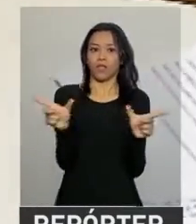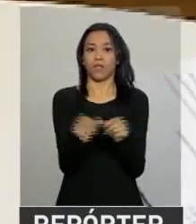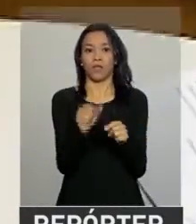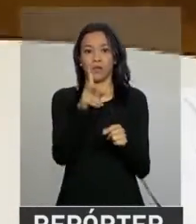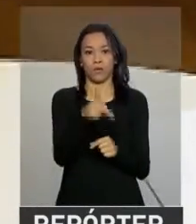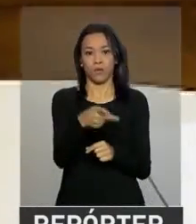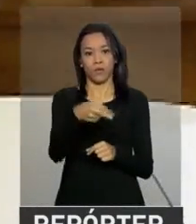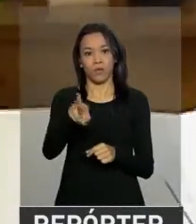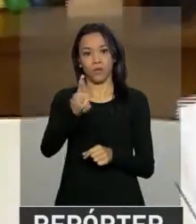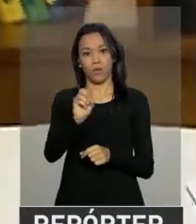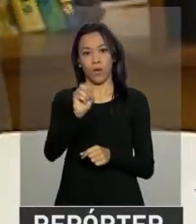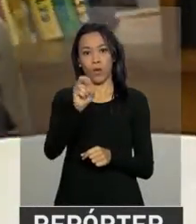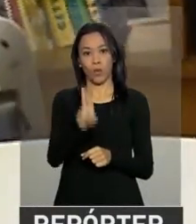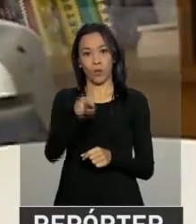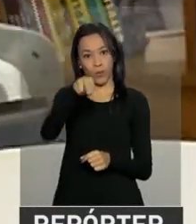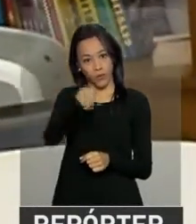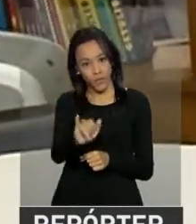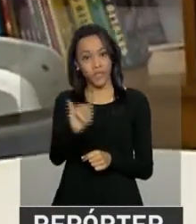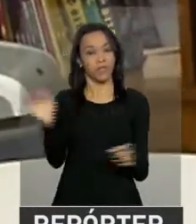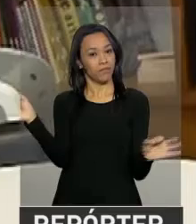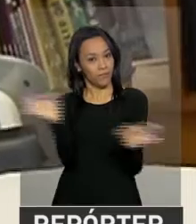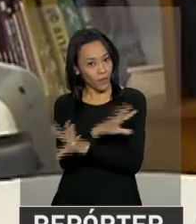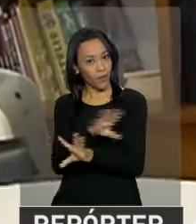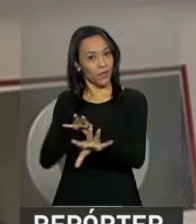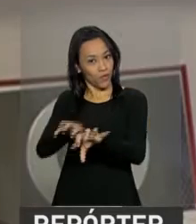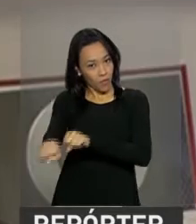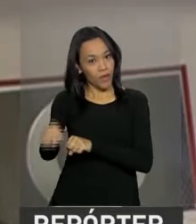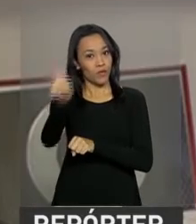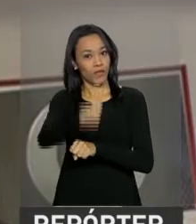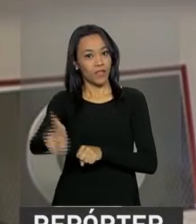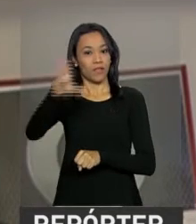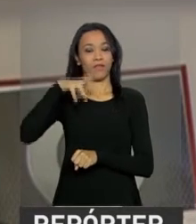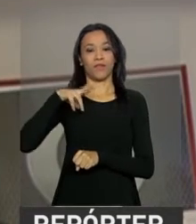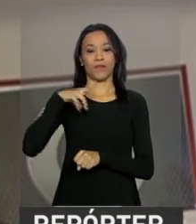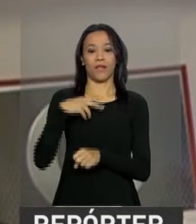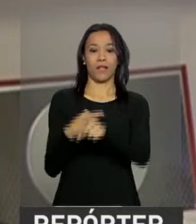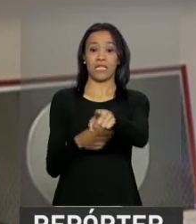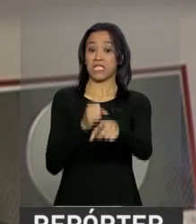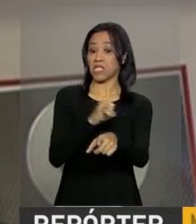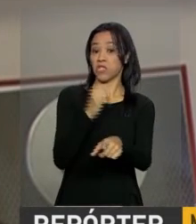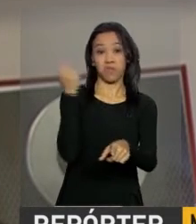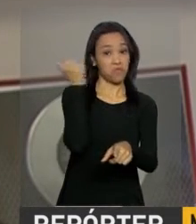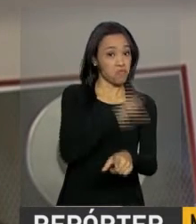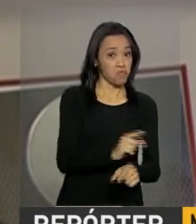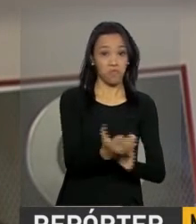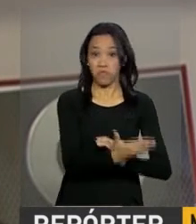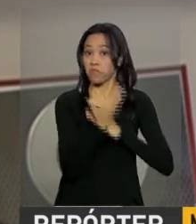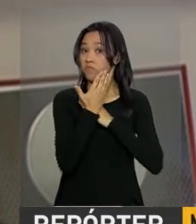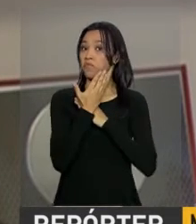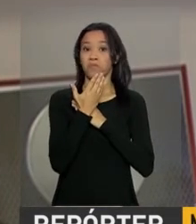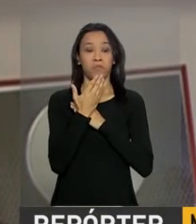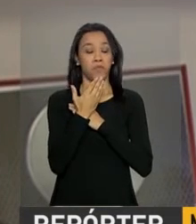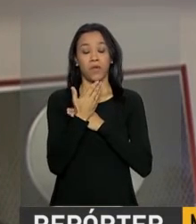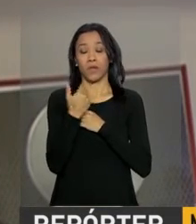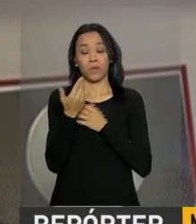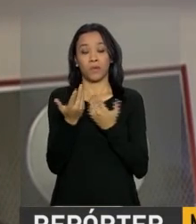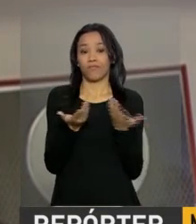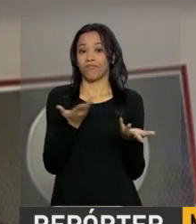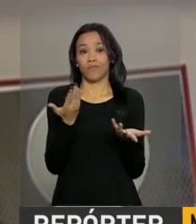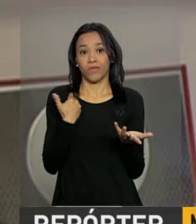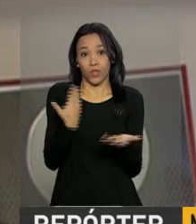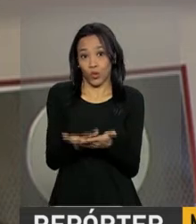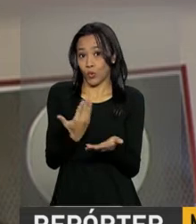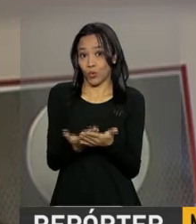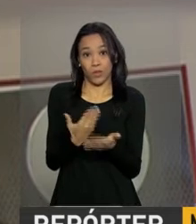último semestre numa universidade particular em são paulo se não fosse pelo prouni eu não estaria curso no